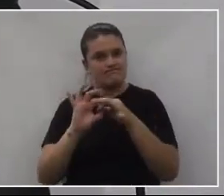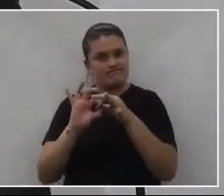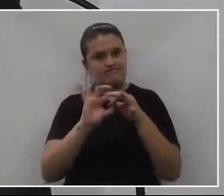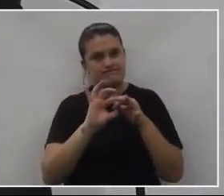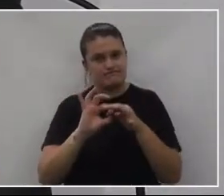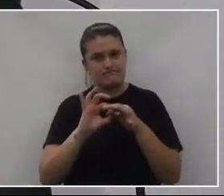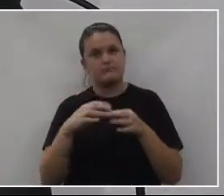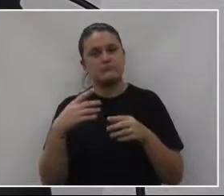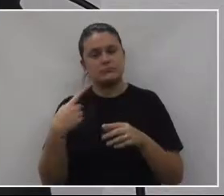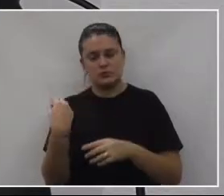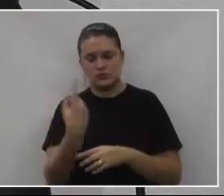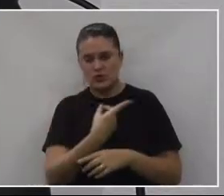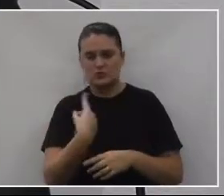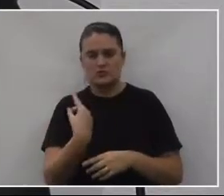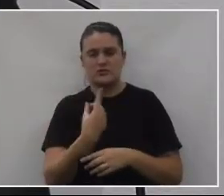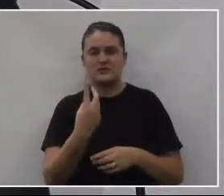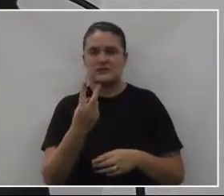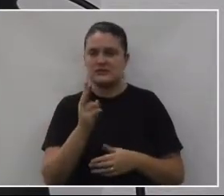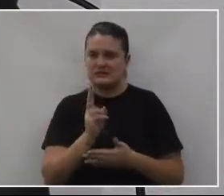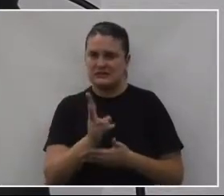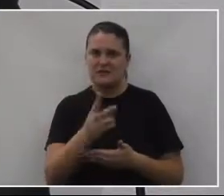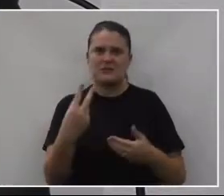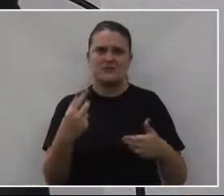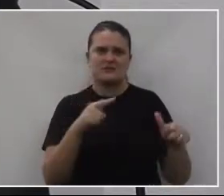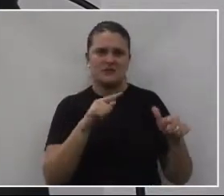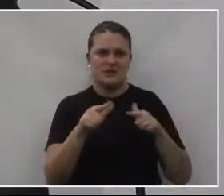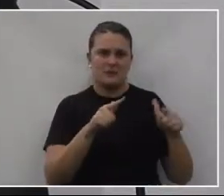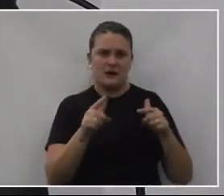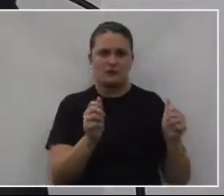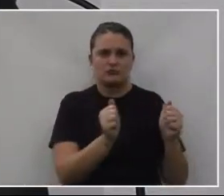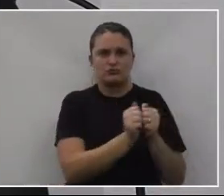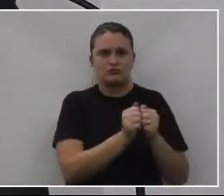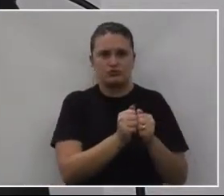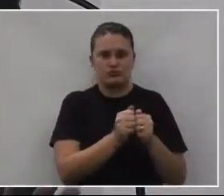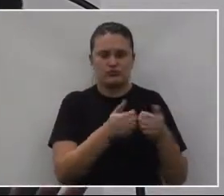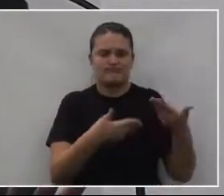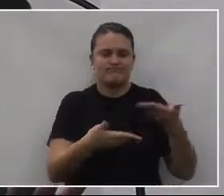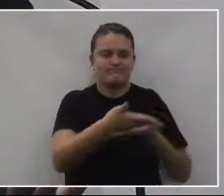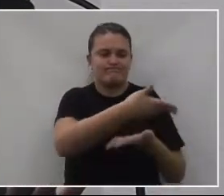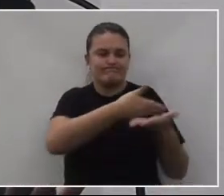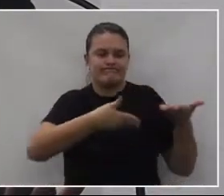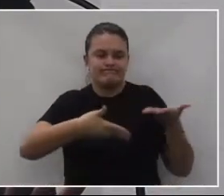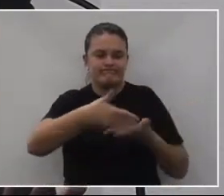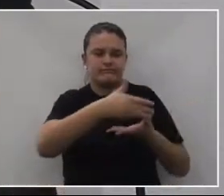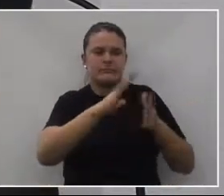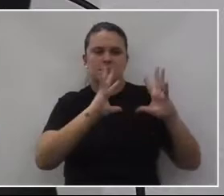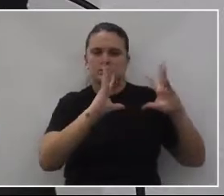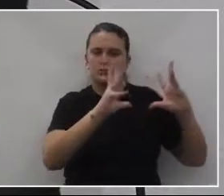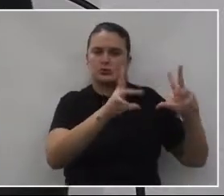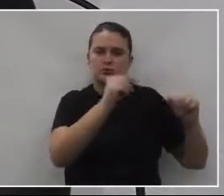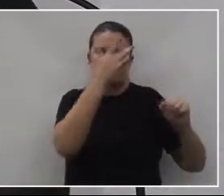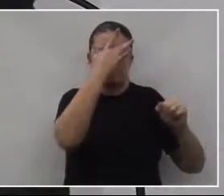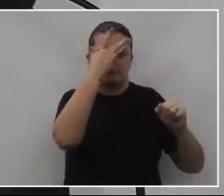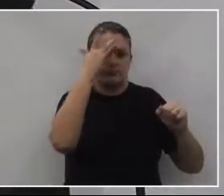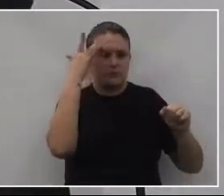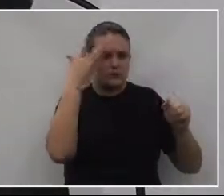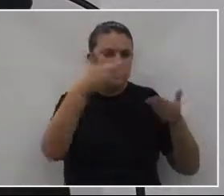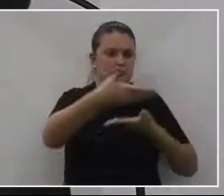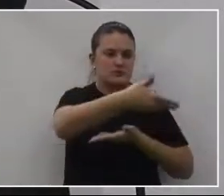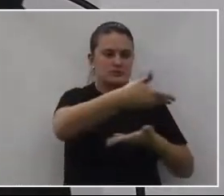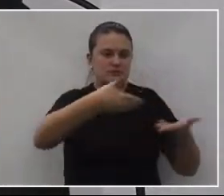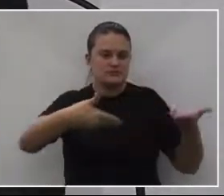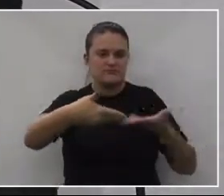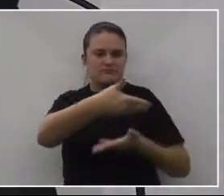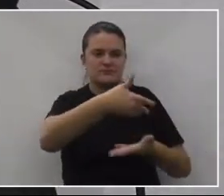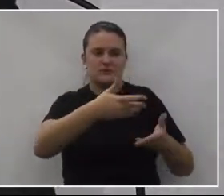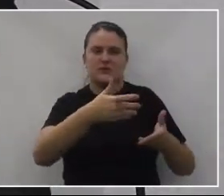com alguns órgãos do lado de Porto União e vamos aperfeiçoar isso para que ninguém fique desassistido simplesmente por um trilho de trem que passa ali